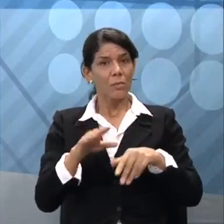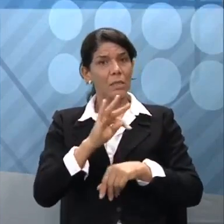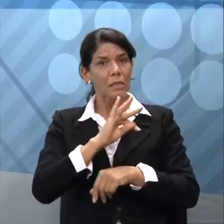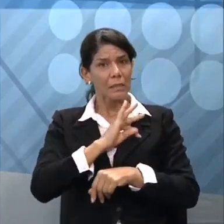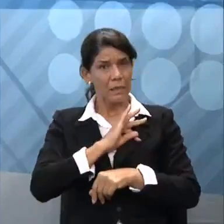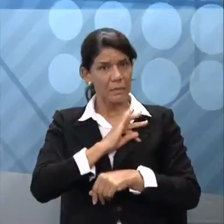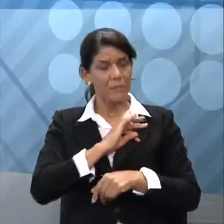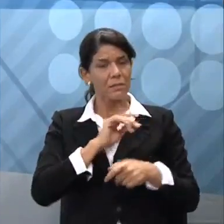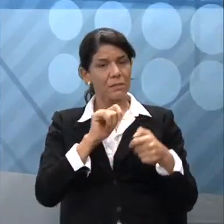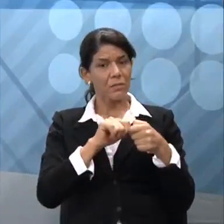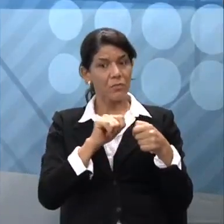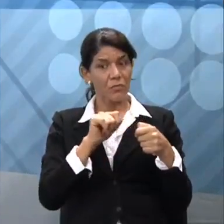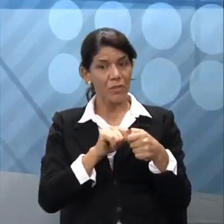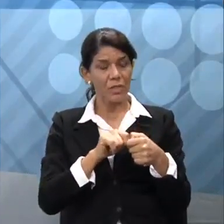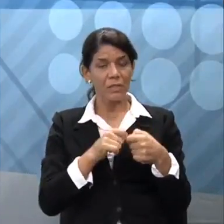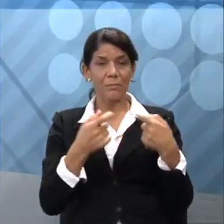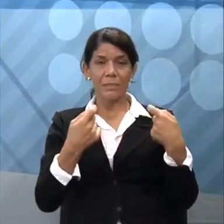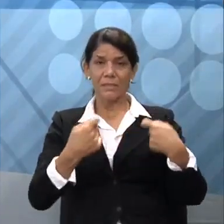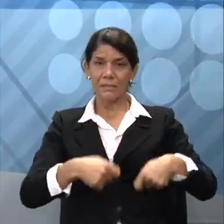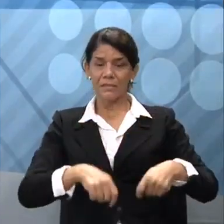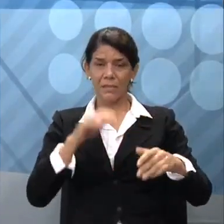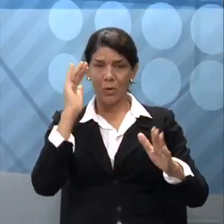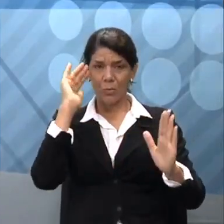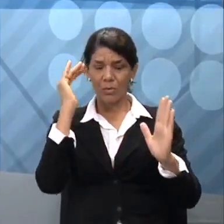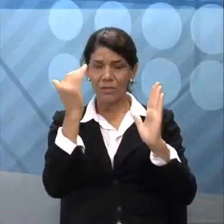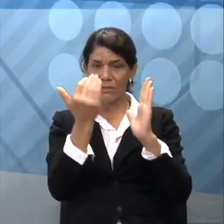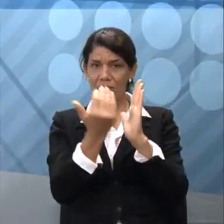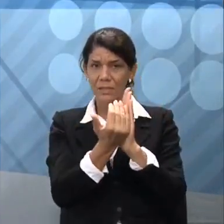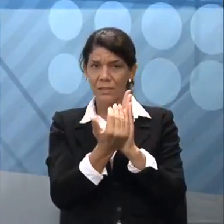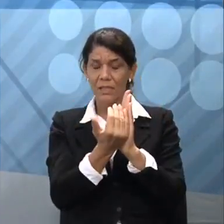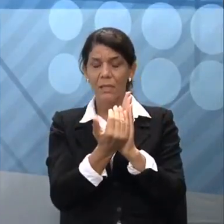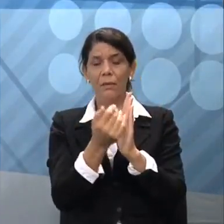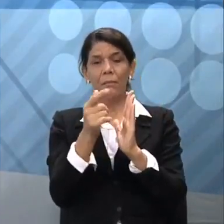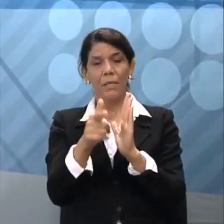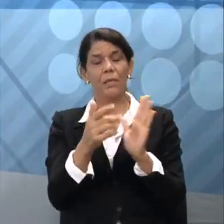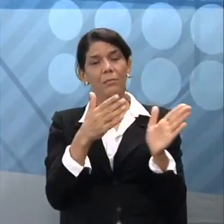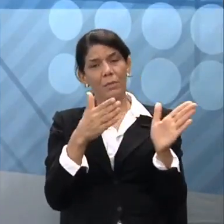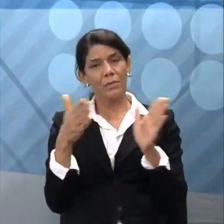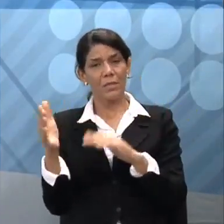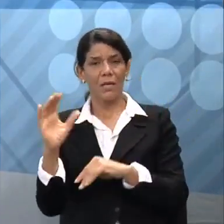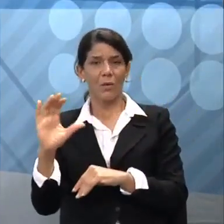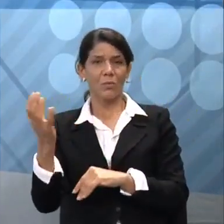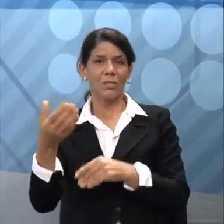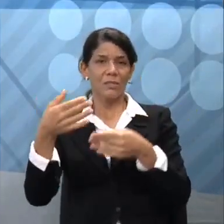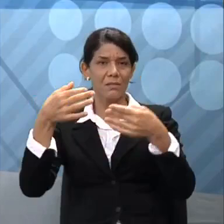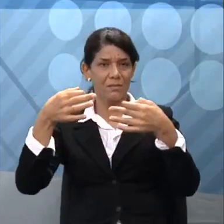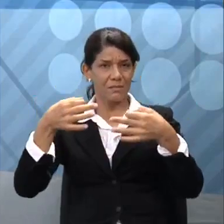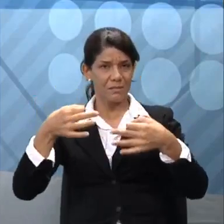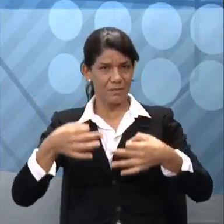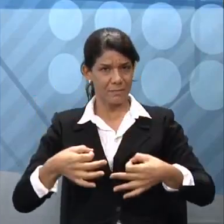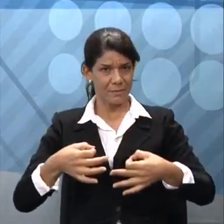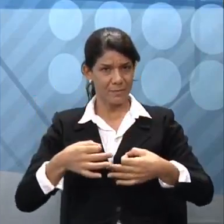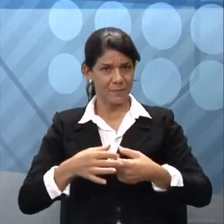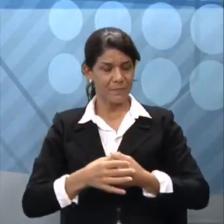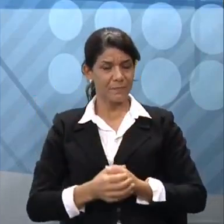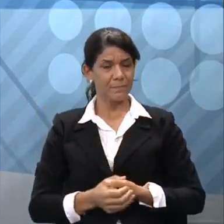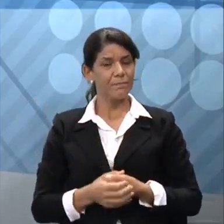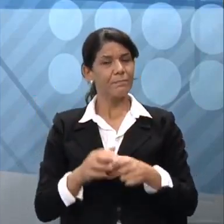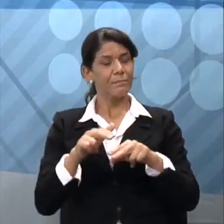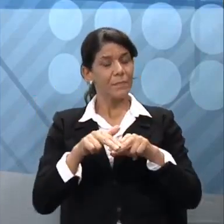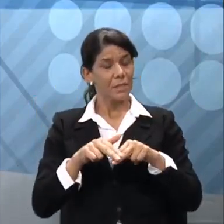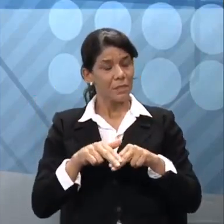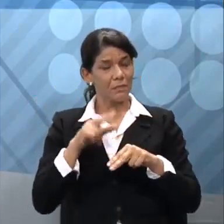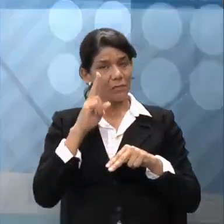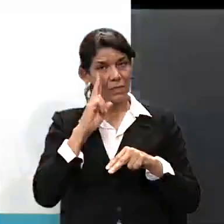técnicas são desenvolvidas e devem ser seguidas para que esse processo aconteça de maneira adequada. Portanto, eu